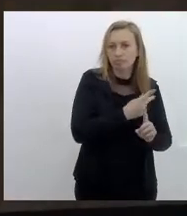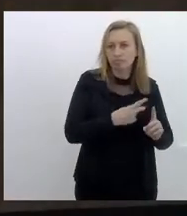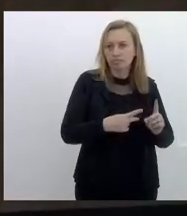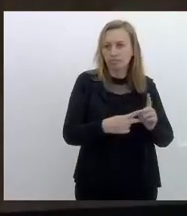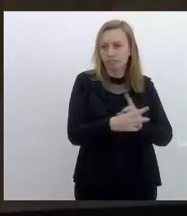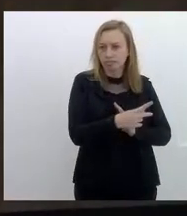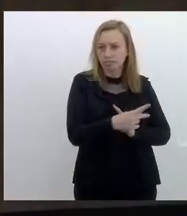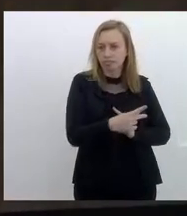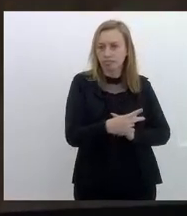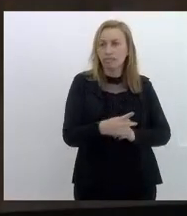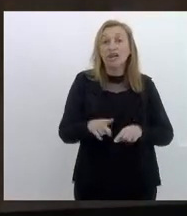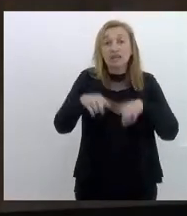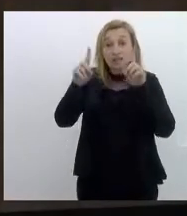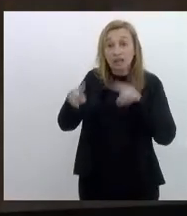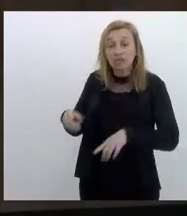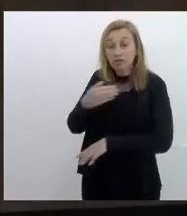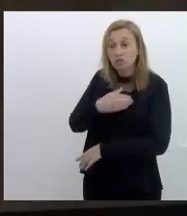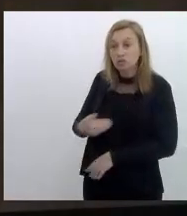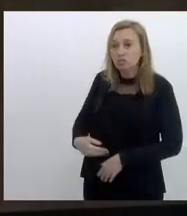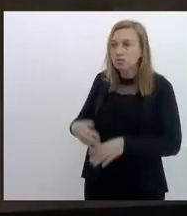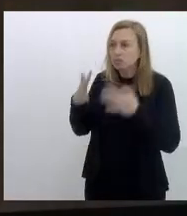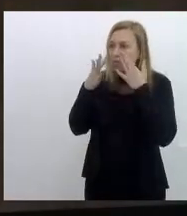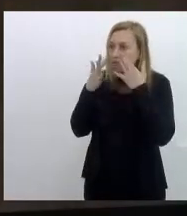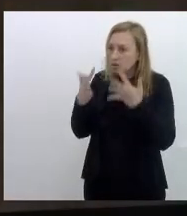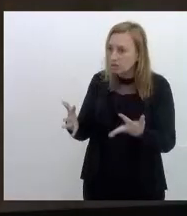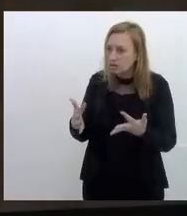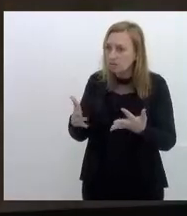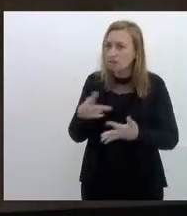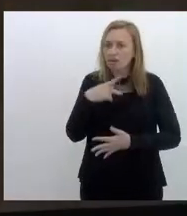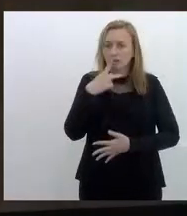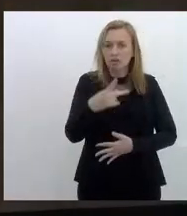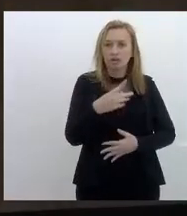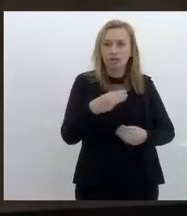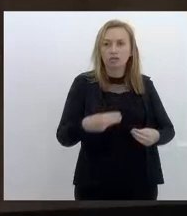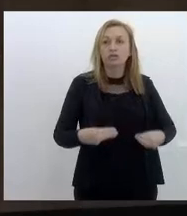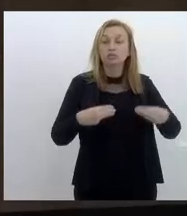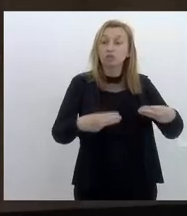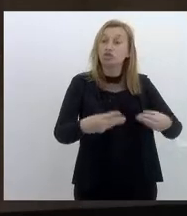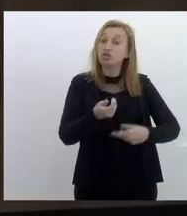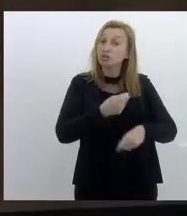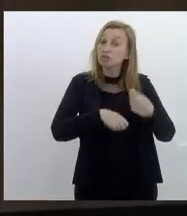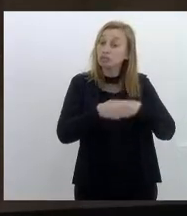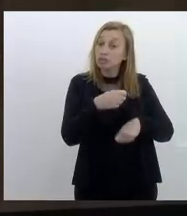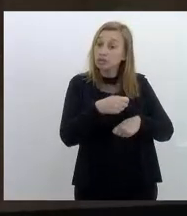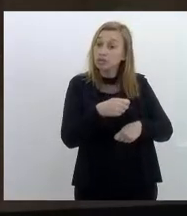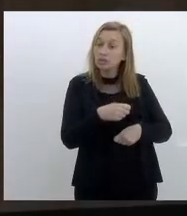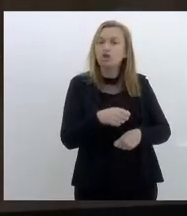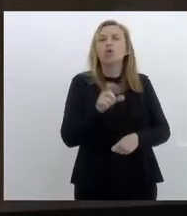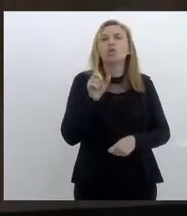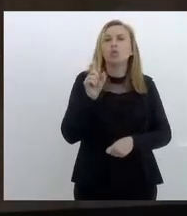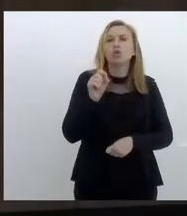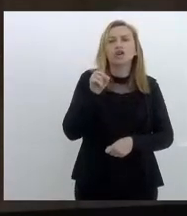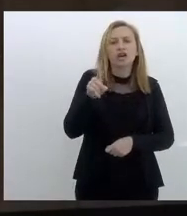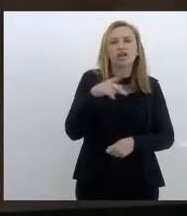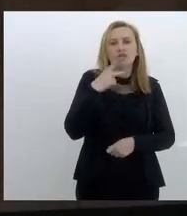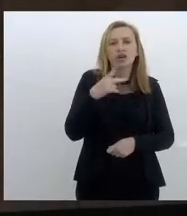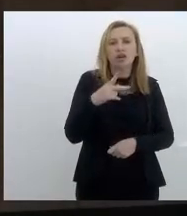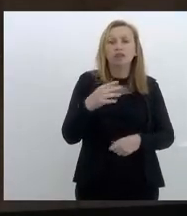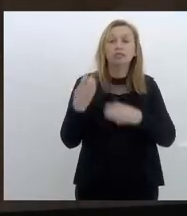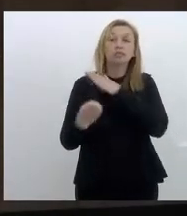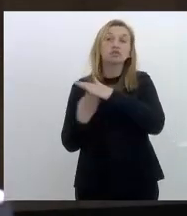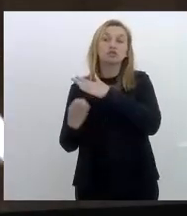a servidores Preste atenção no discurso do Ministro da Economia o que ele fala para os